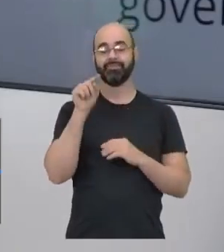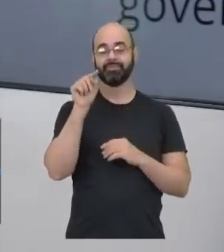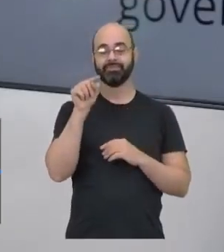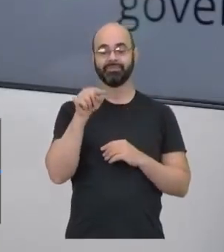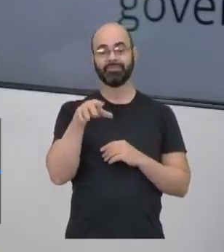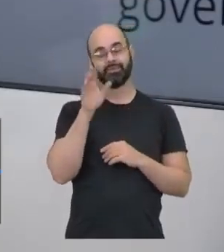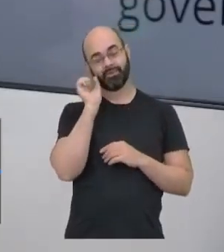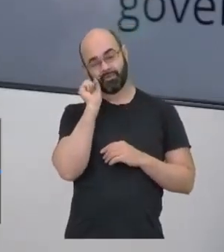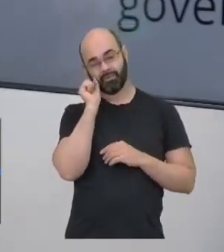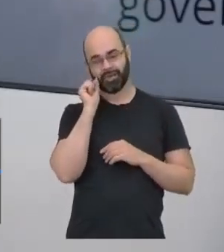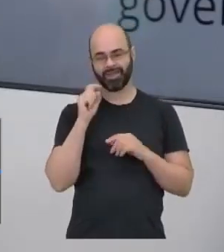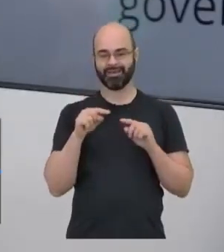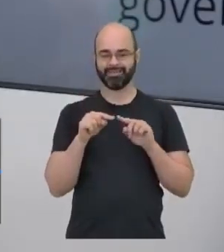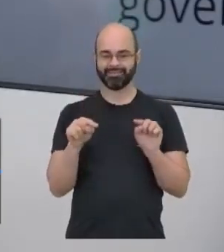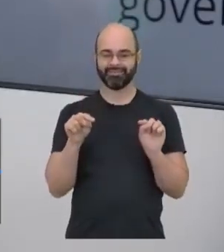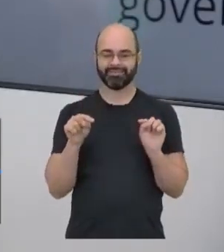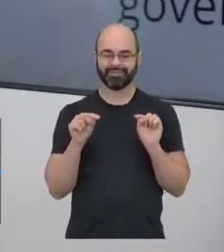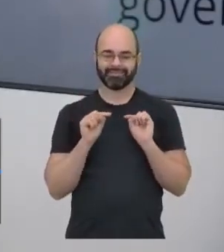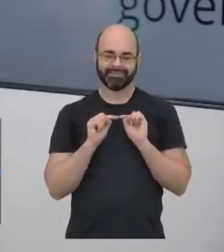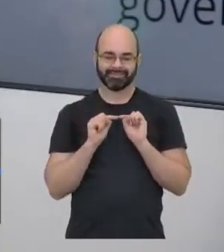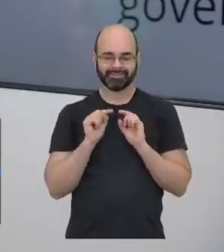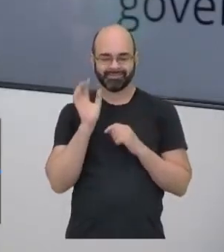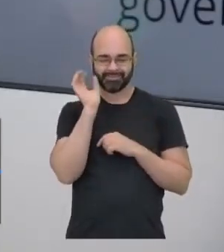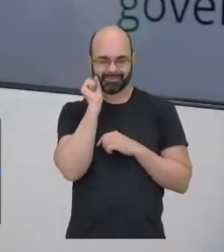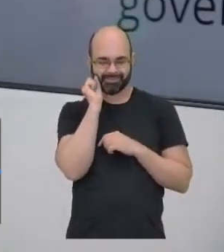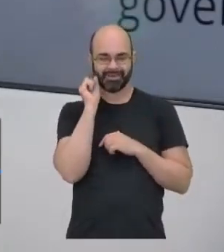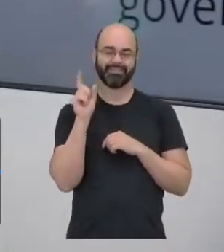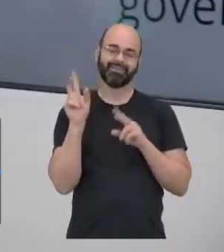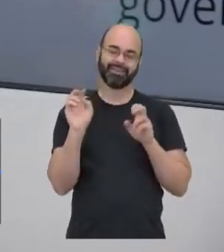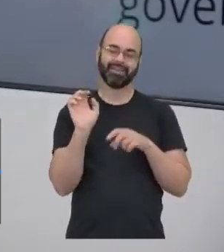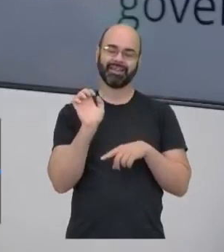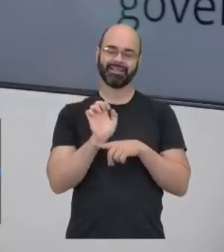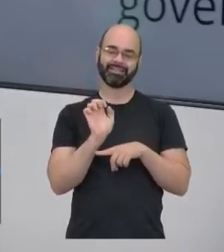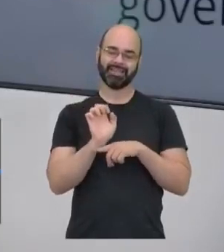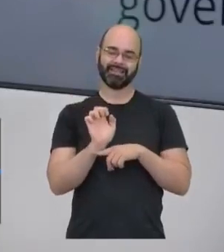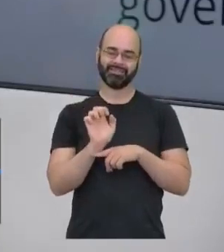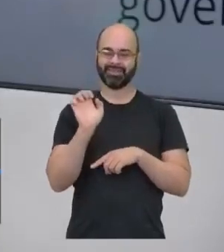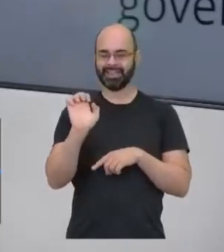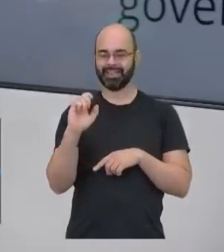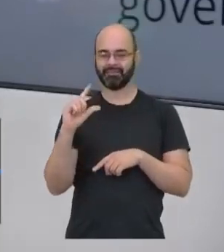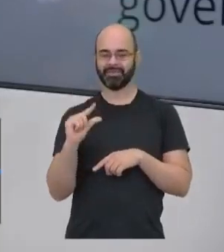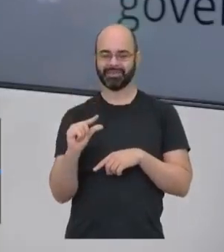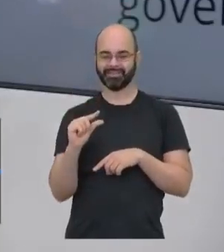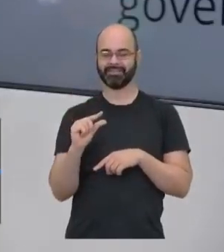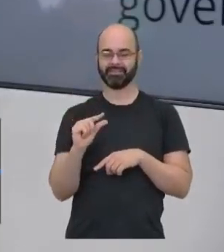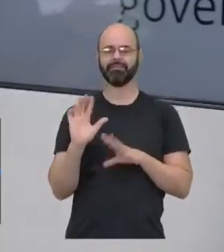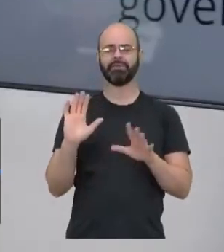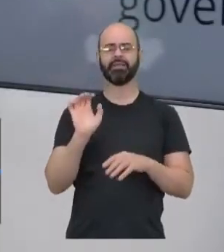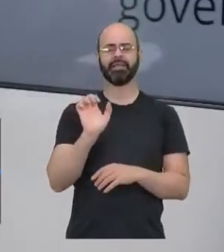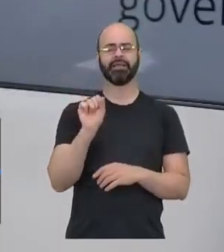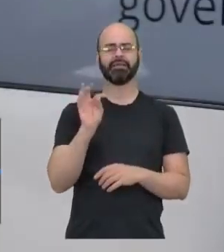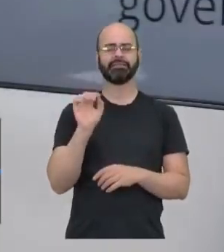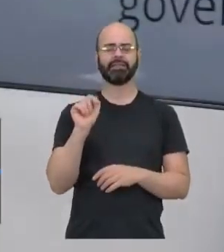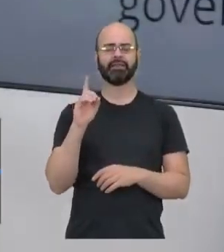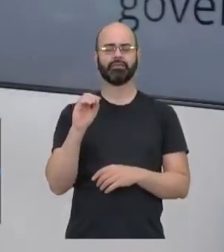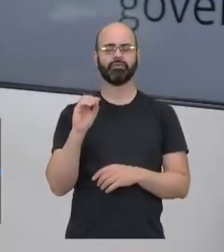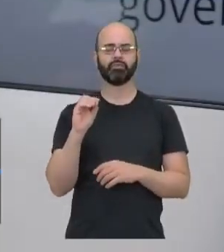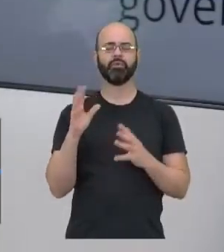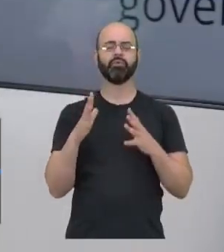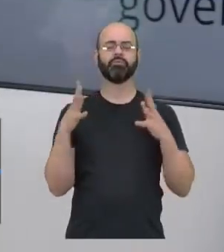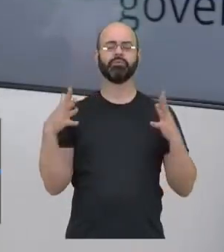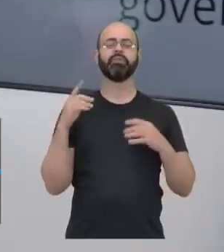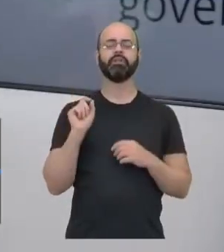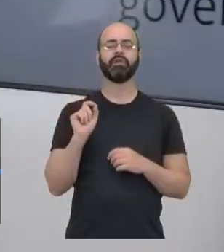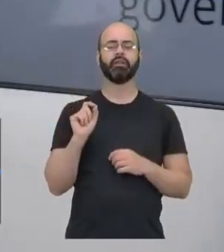minúscula, que é o seu quarto, o seu pedacinho de terra. Mas e aí, o que seria na sua casa o estado com letra maiúscula? É quem cuida